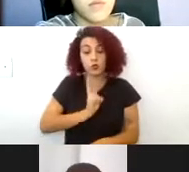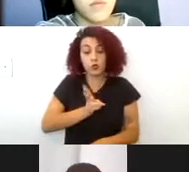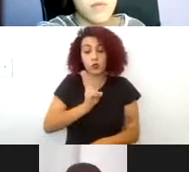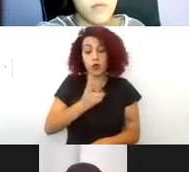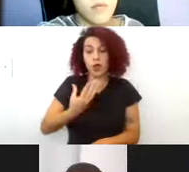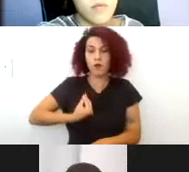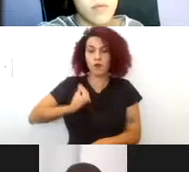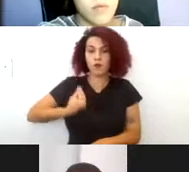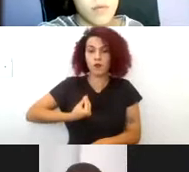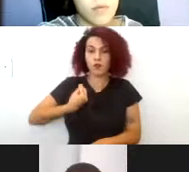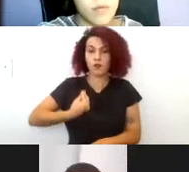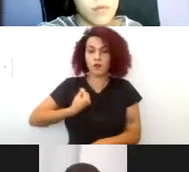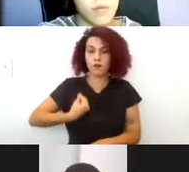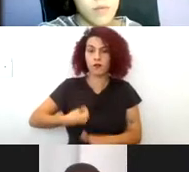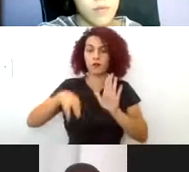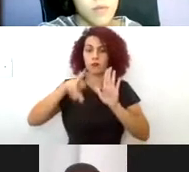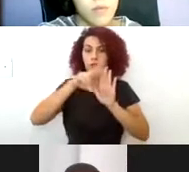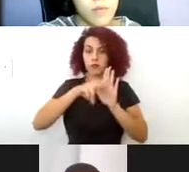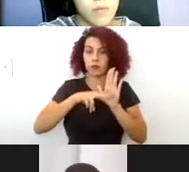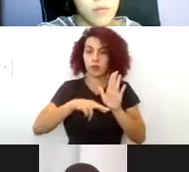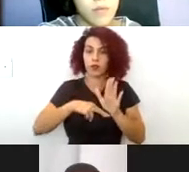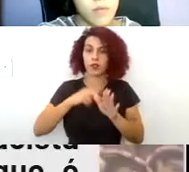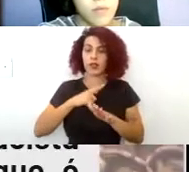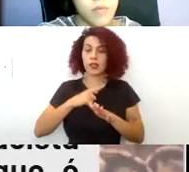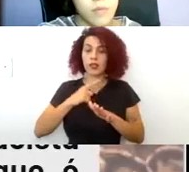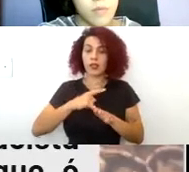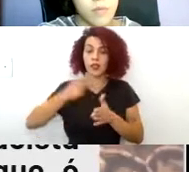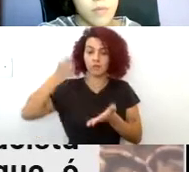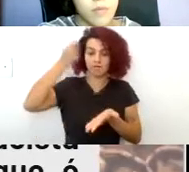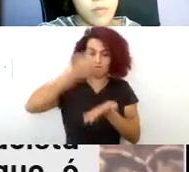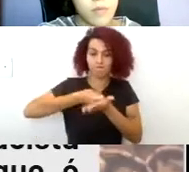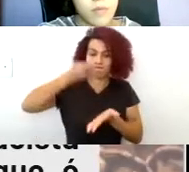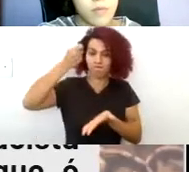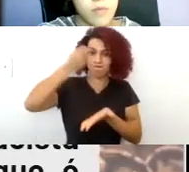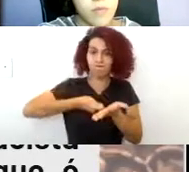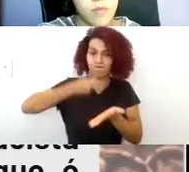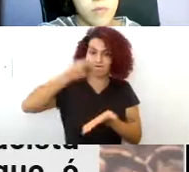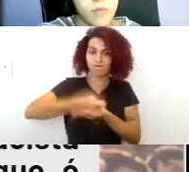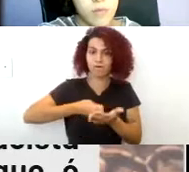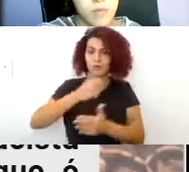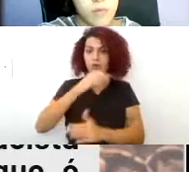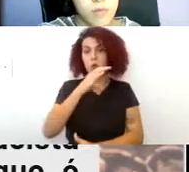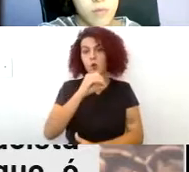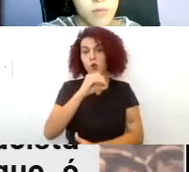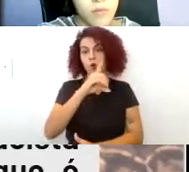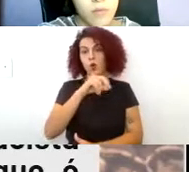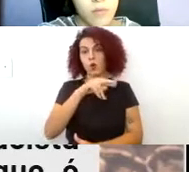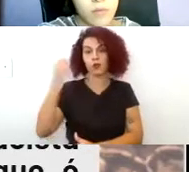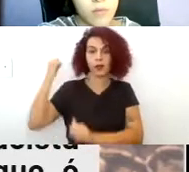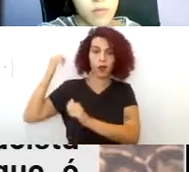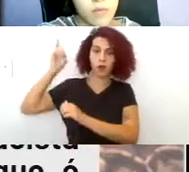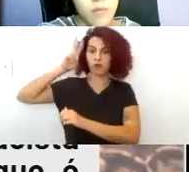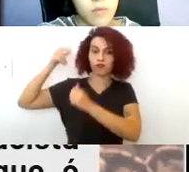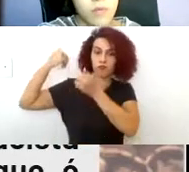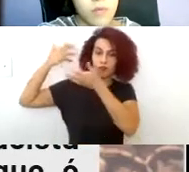sobre princípios de opressão colonial e solto ou seja o Colonial acaba